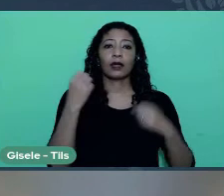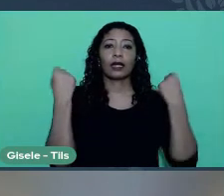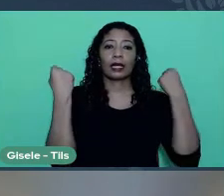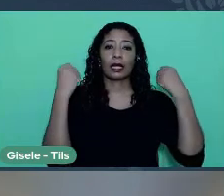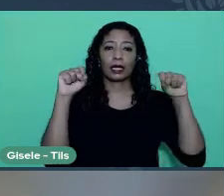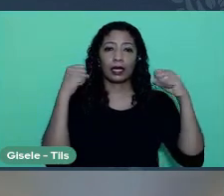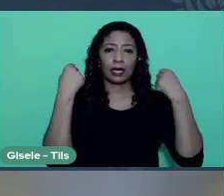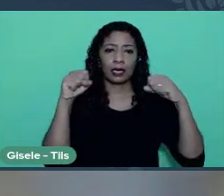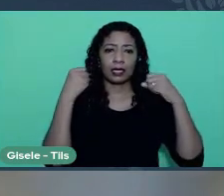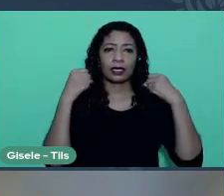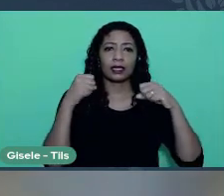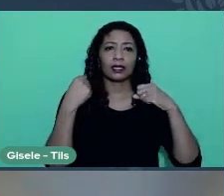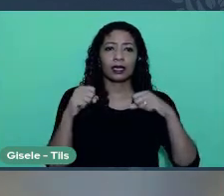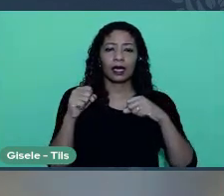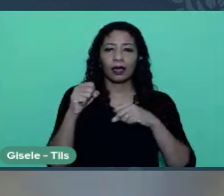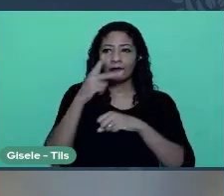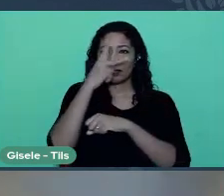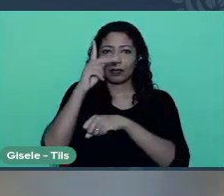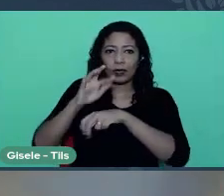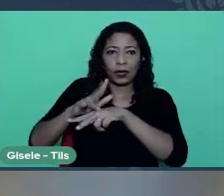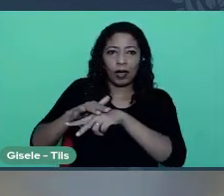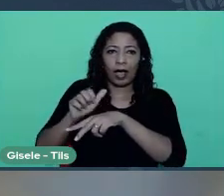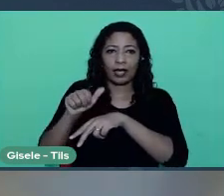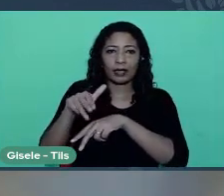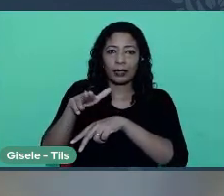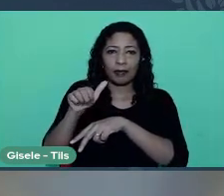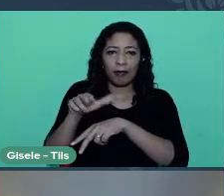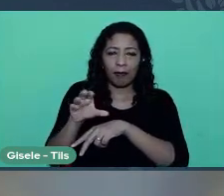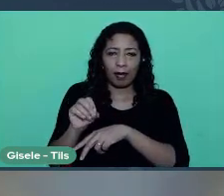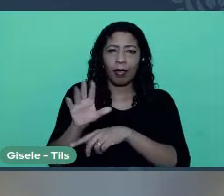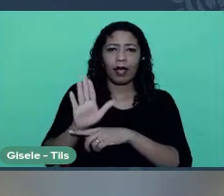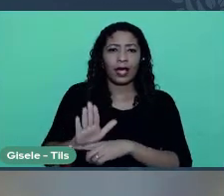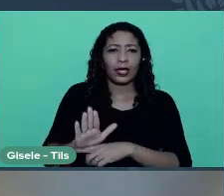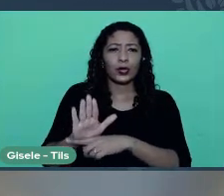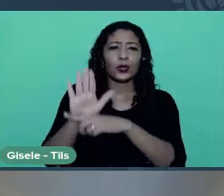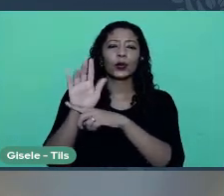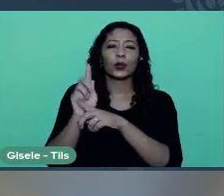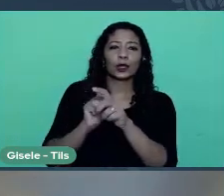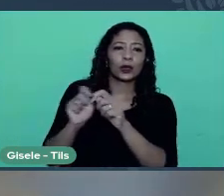várias melhoras, melhora o sintoma, melhora a inflamação, melhora uma